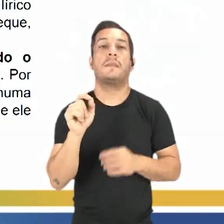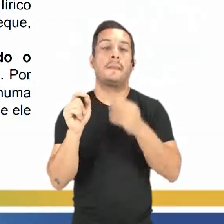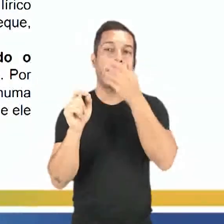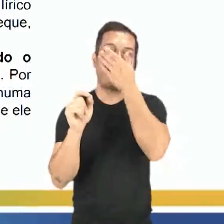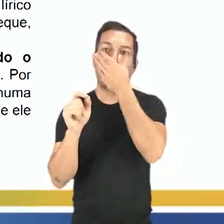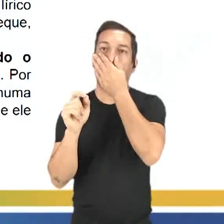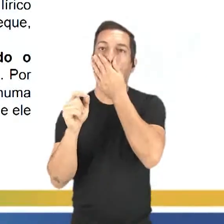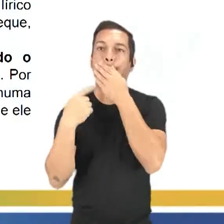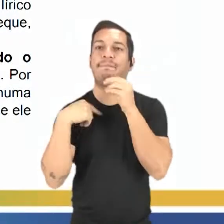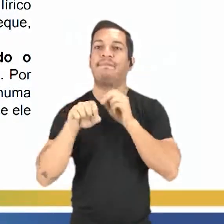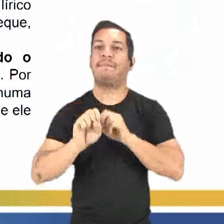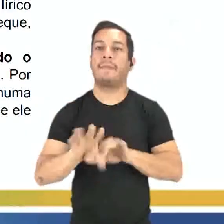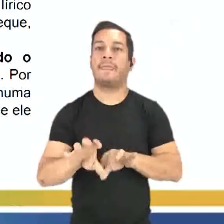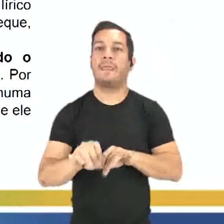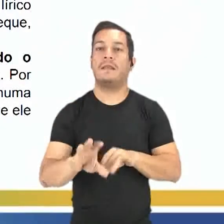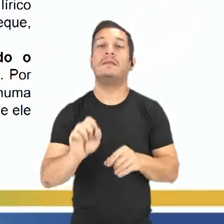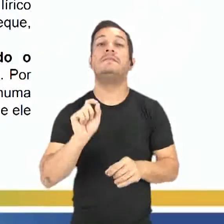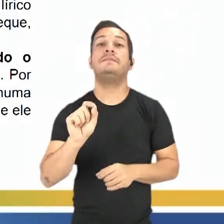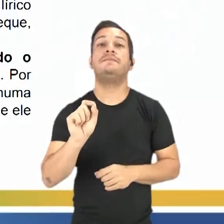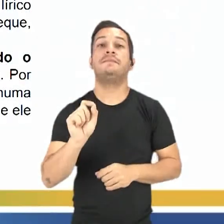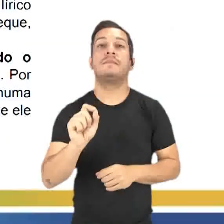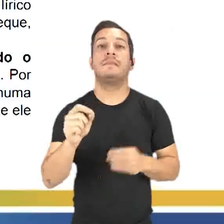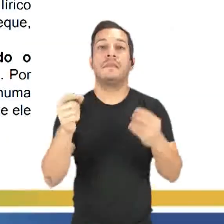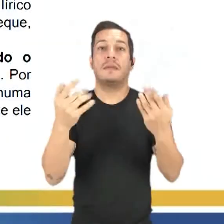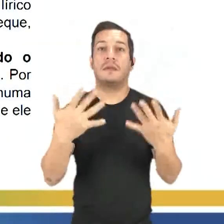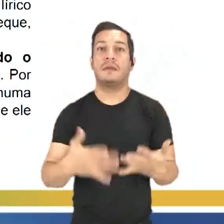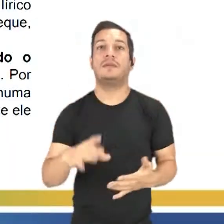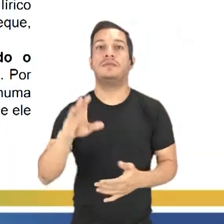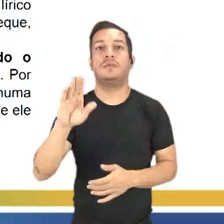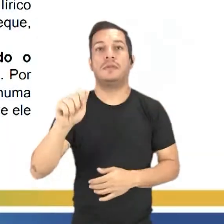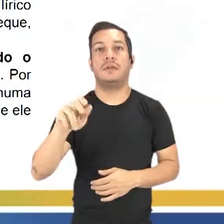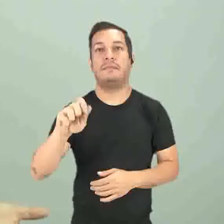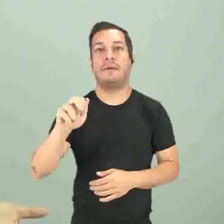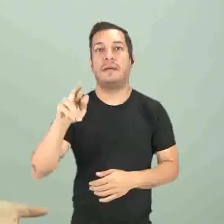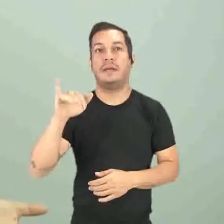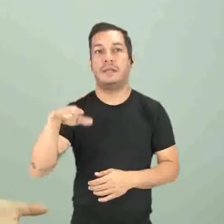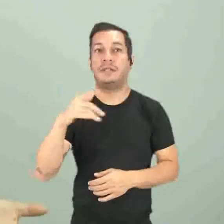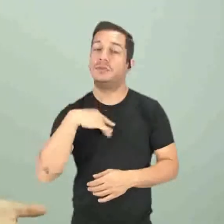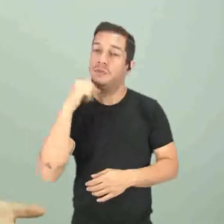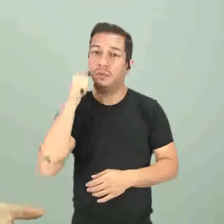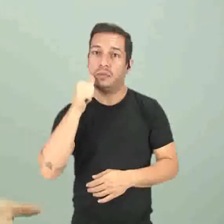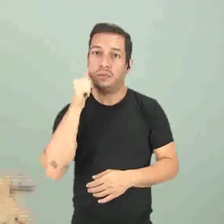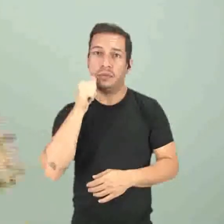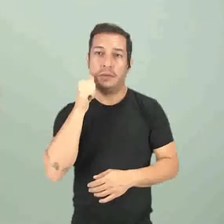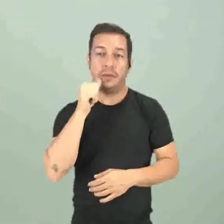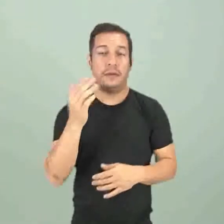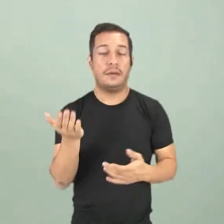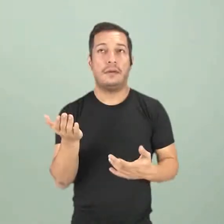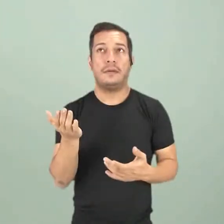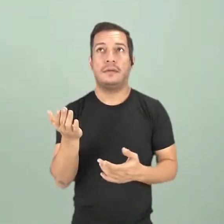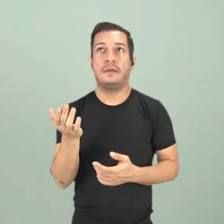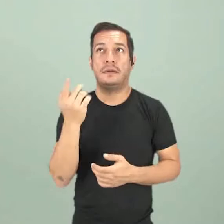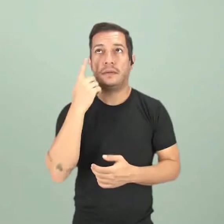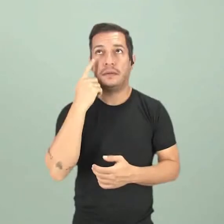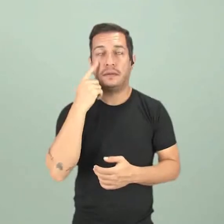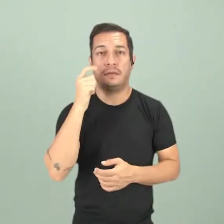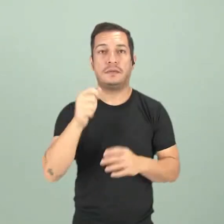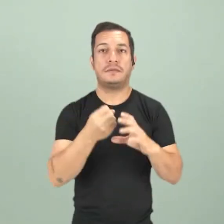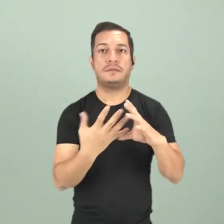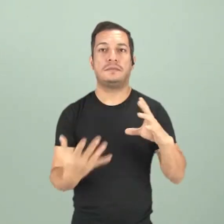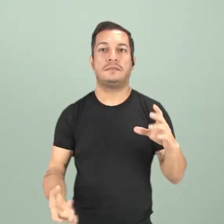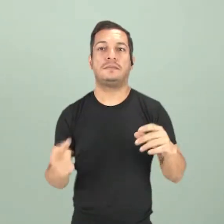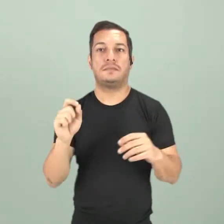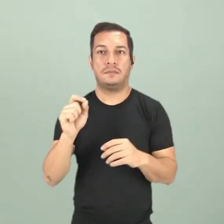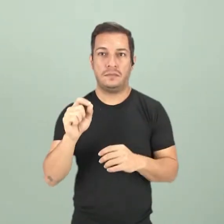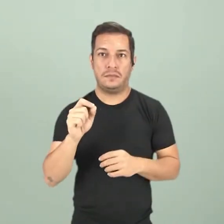ele trabalha? A descrição de um camarim de uma mulher. Então, olha aí a característica